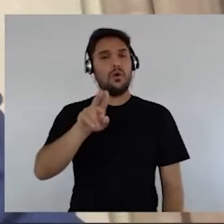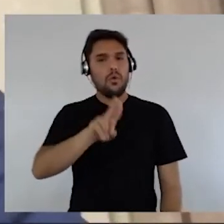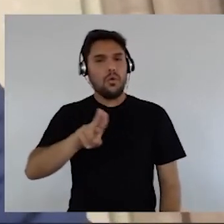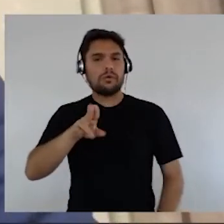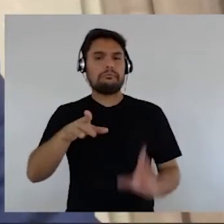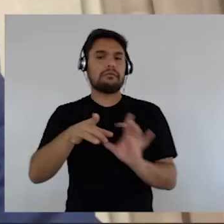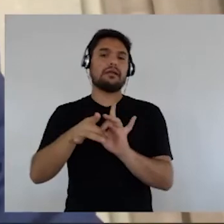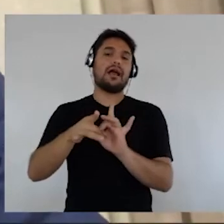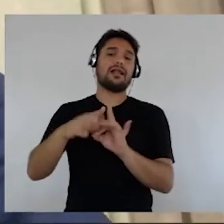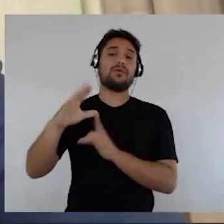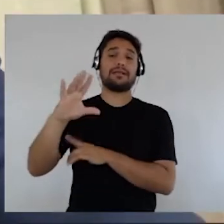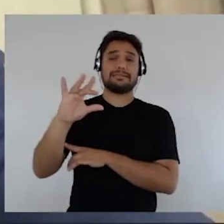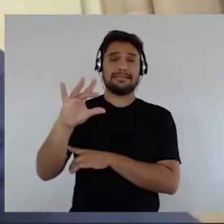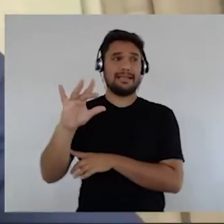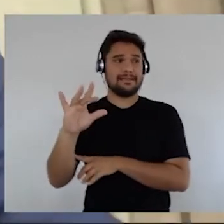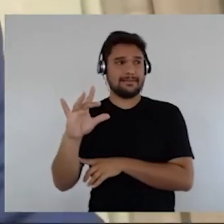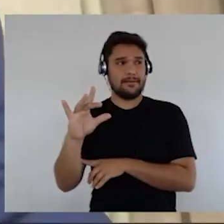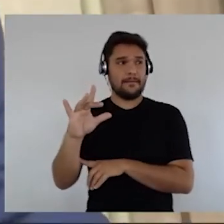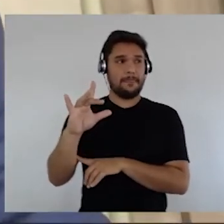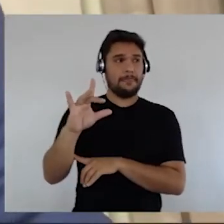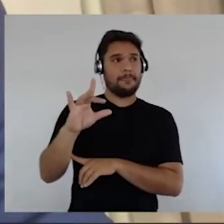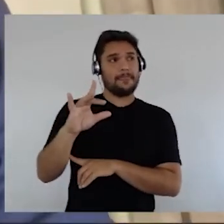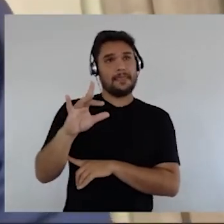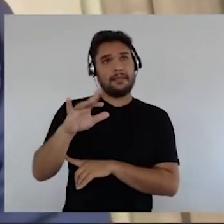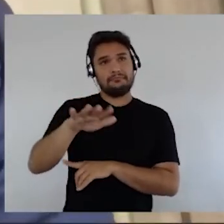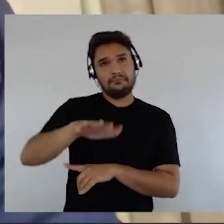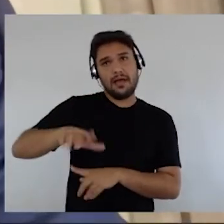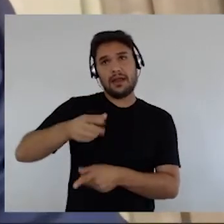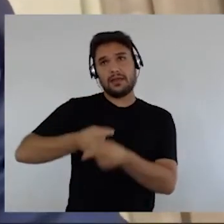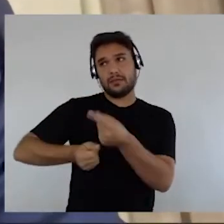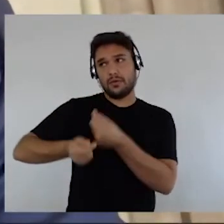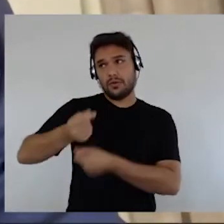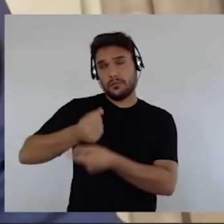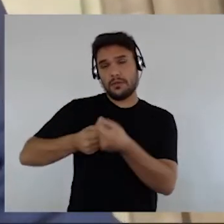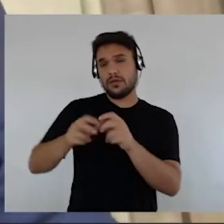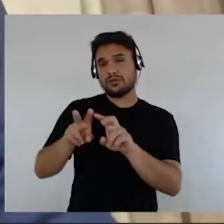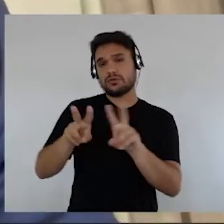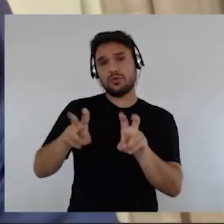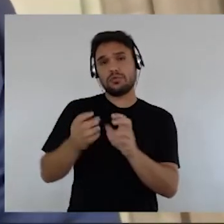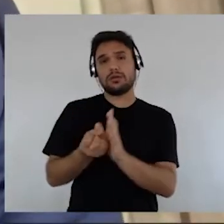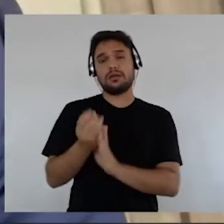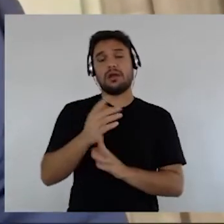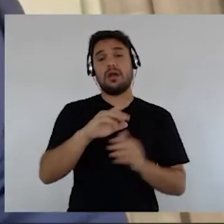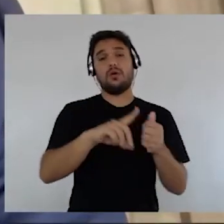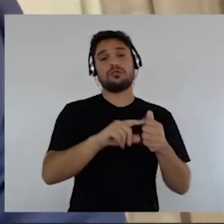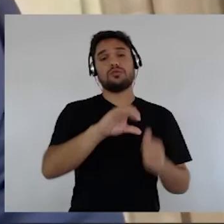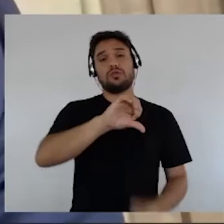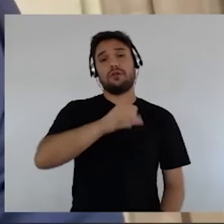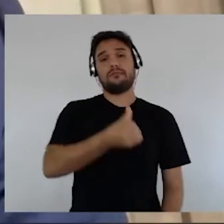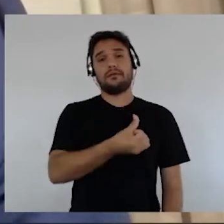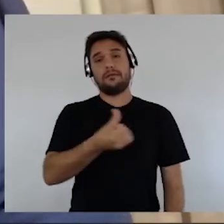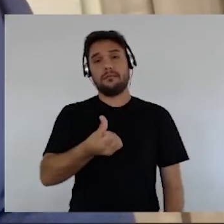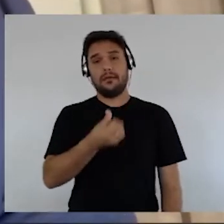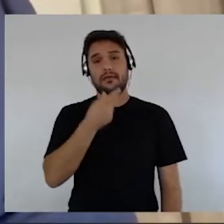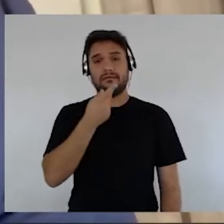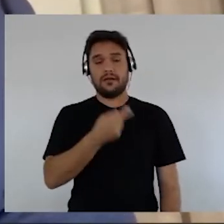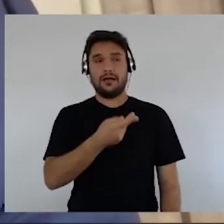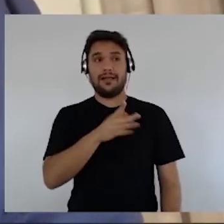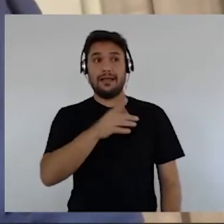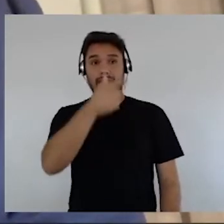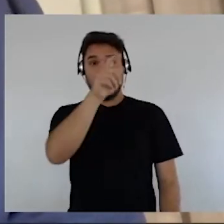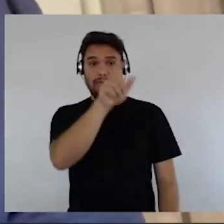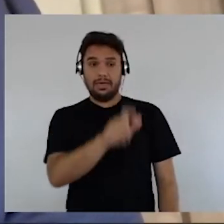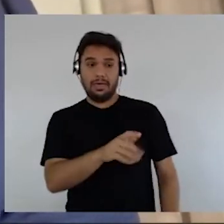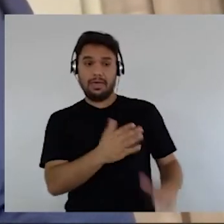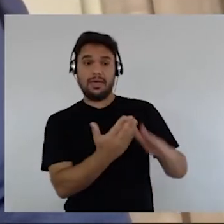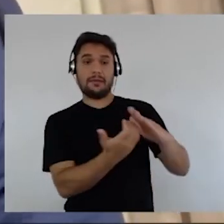científico extraído das ciências econômicas ao estabelecer, artigo 966, considera-se empresário